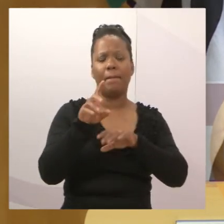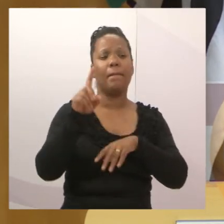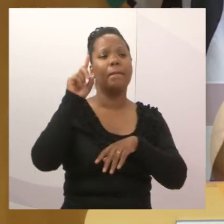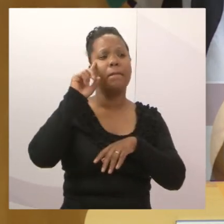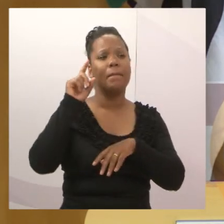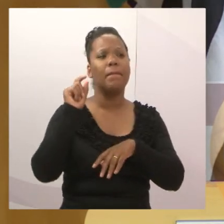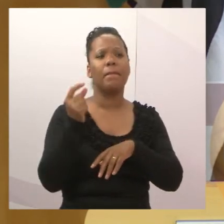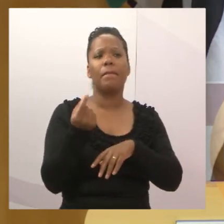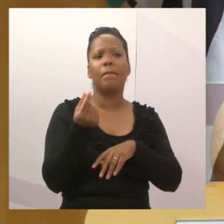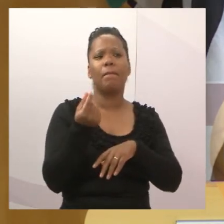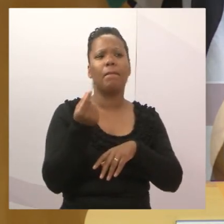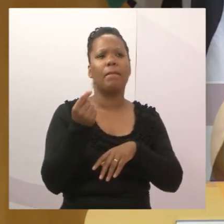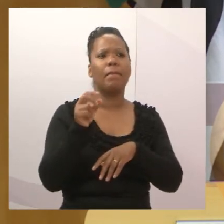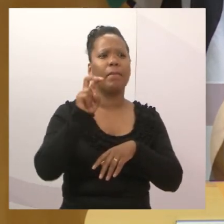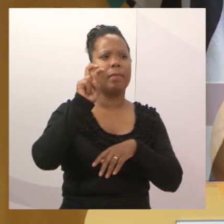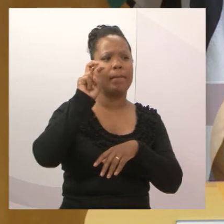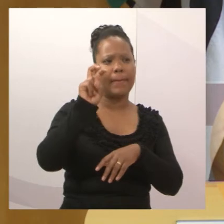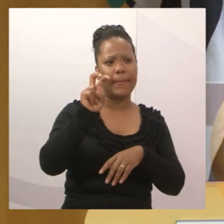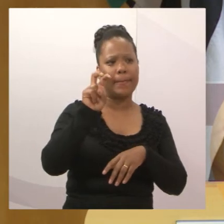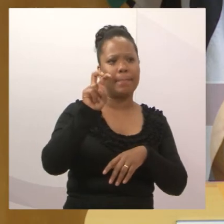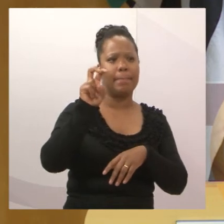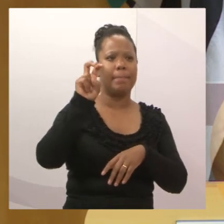dia?